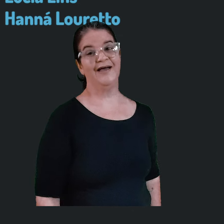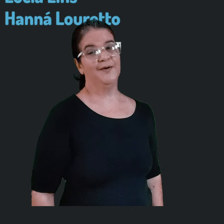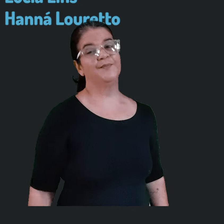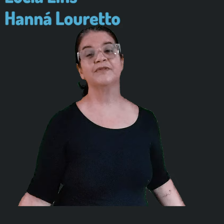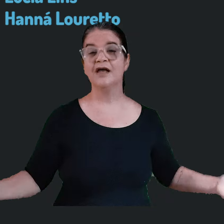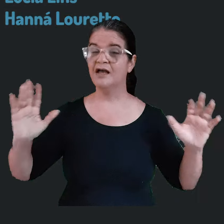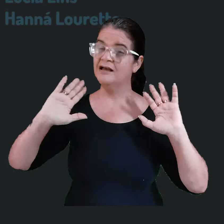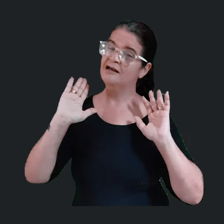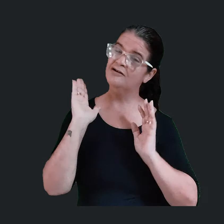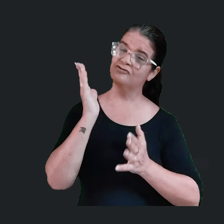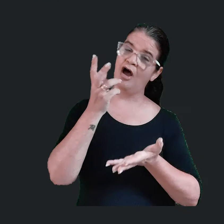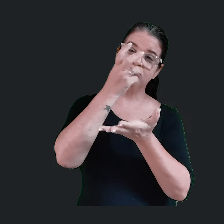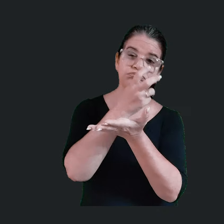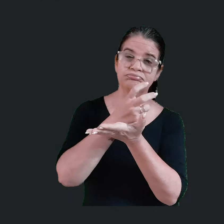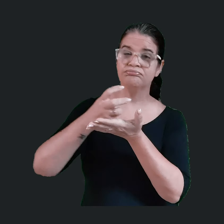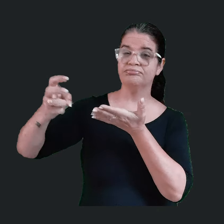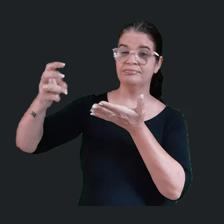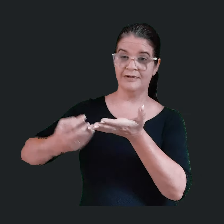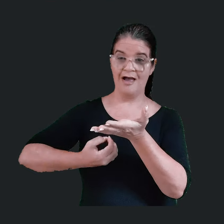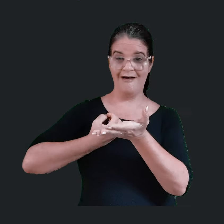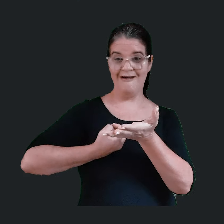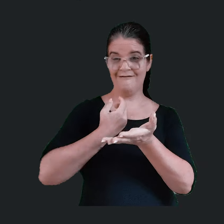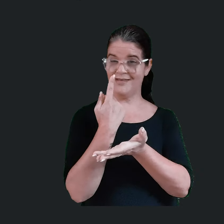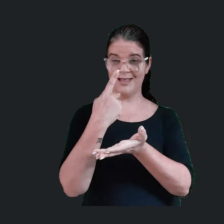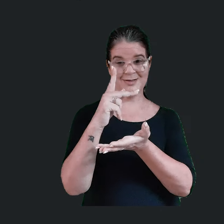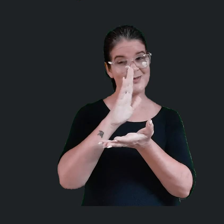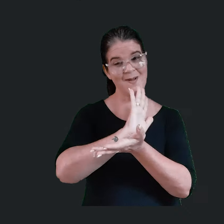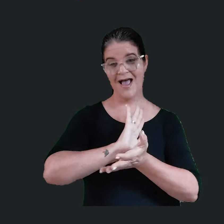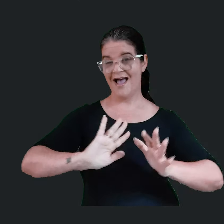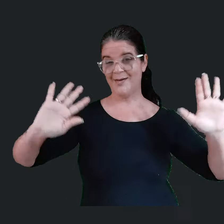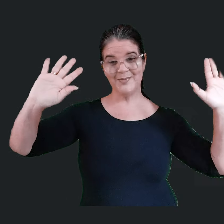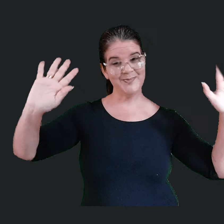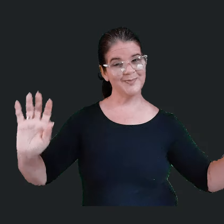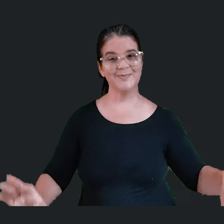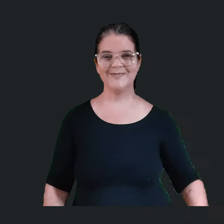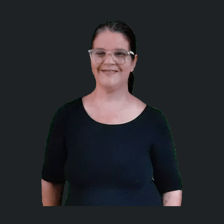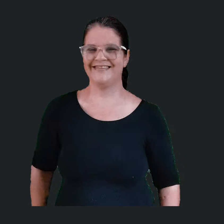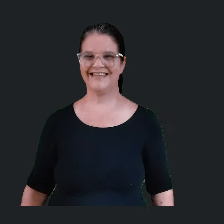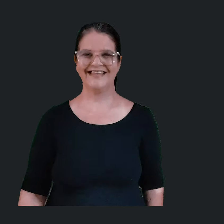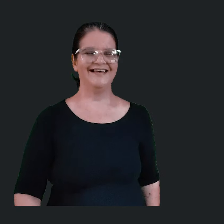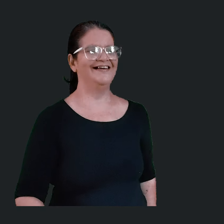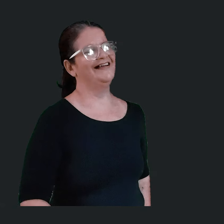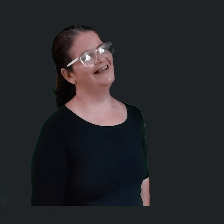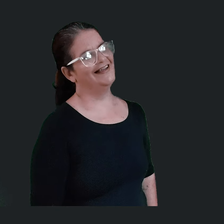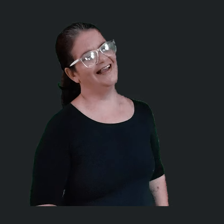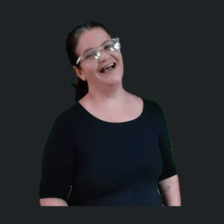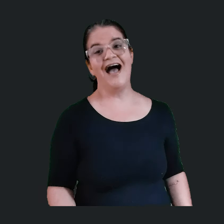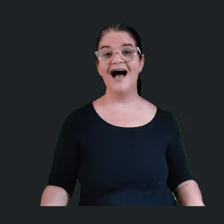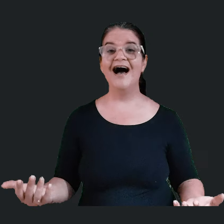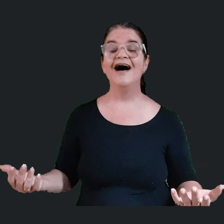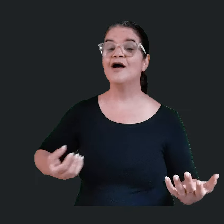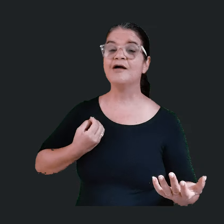Música, Primavera, por Guiz Arruda Lins. Audio e descrição, roteiro e locução, Daniela e França. Consultoria, Bruna Alves.